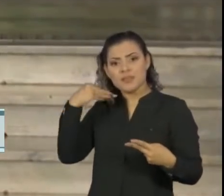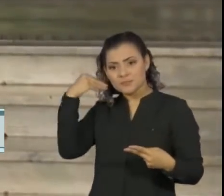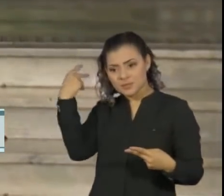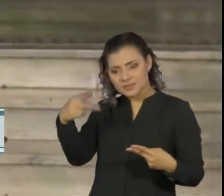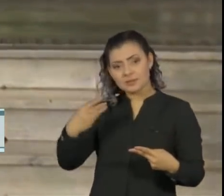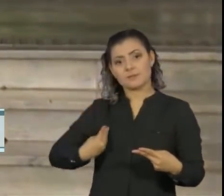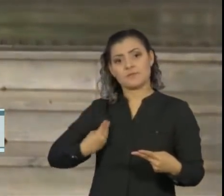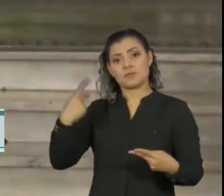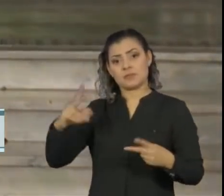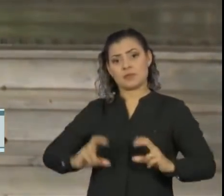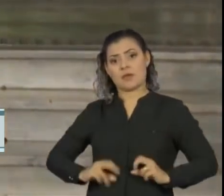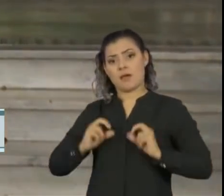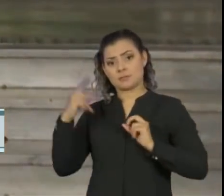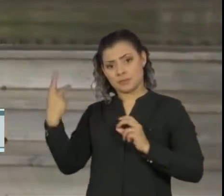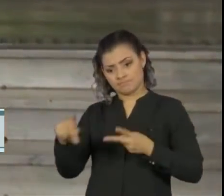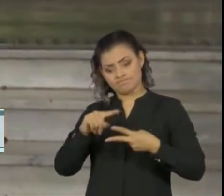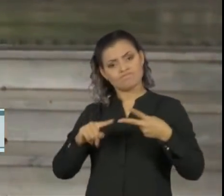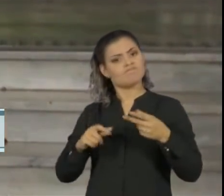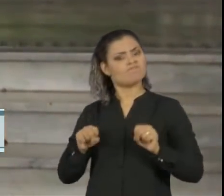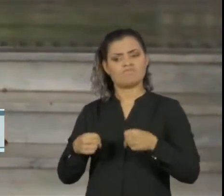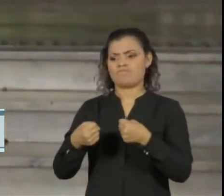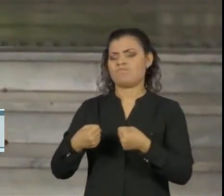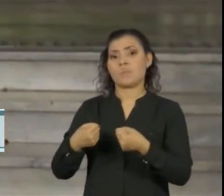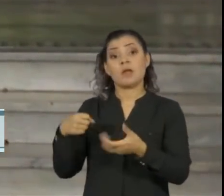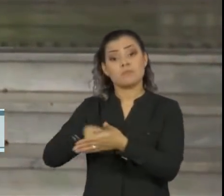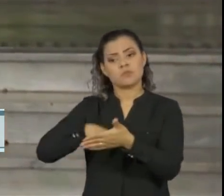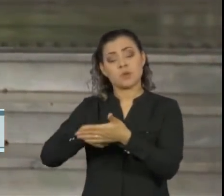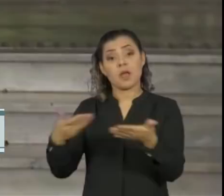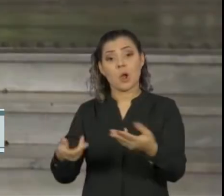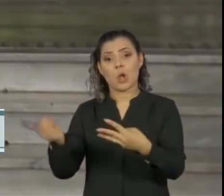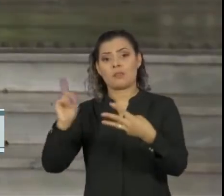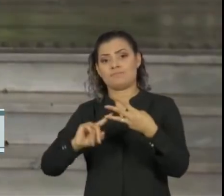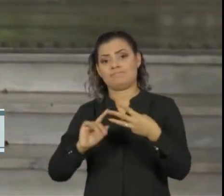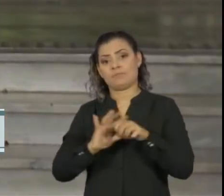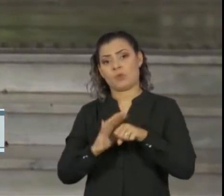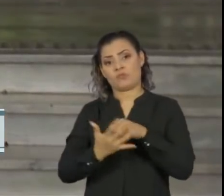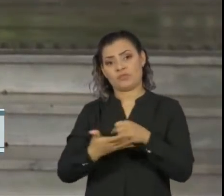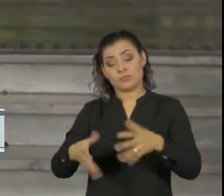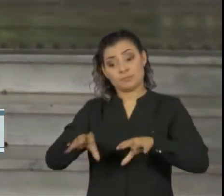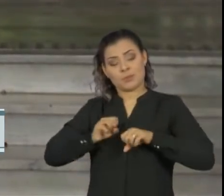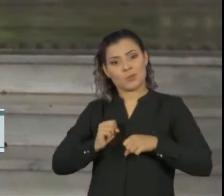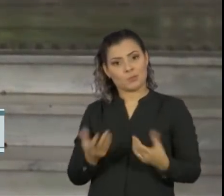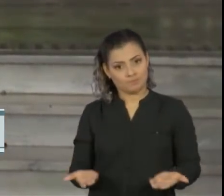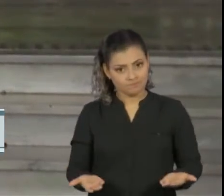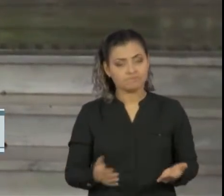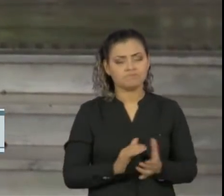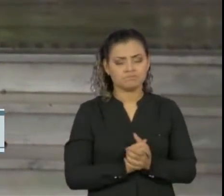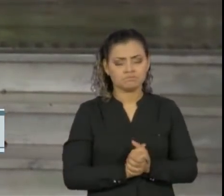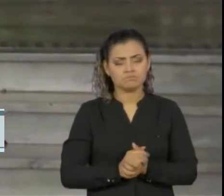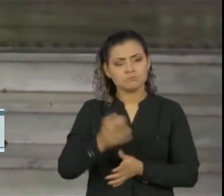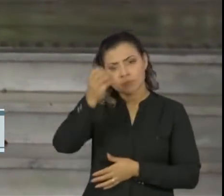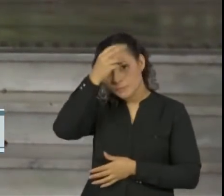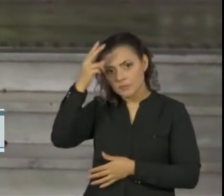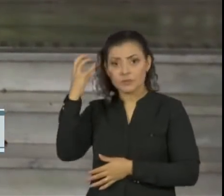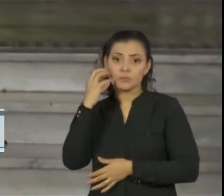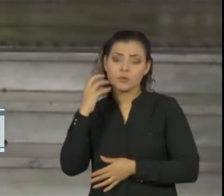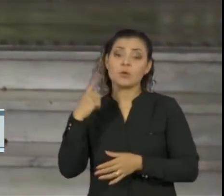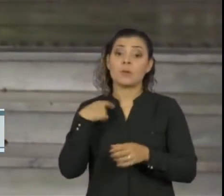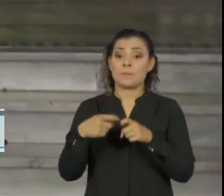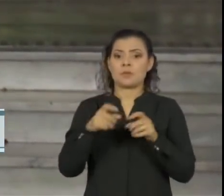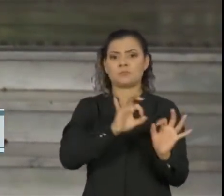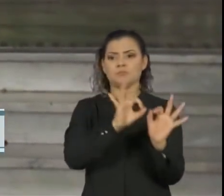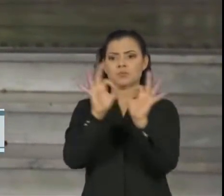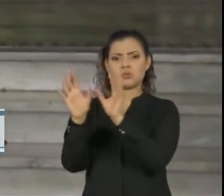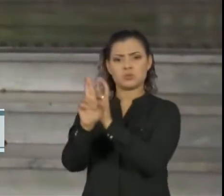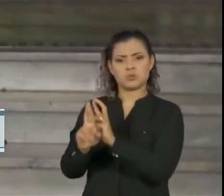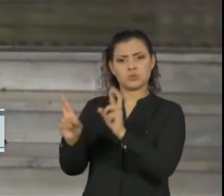pessoal contra o câncer e agora contra a Covid. O Bruno está com acompanhamento médico